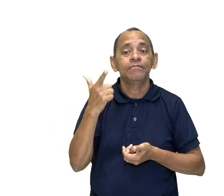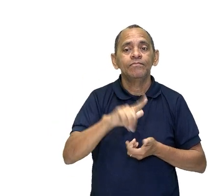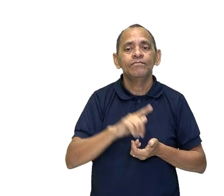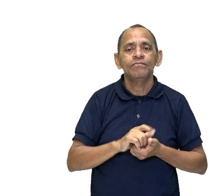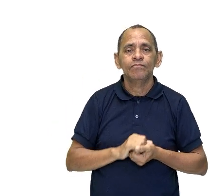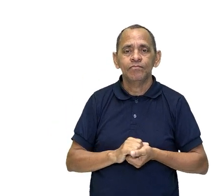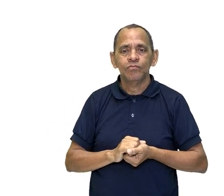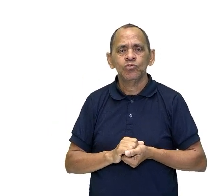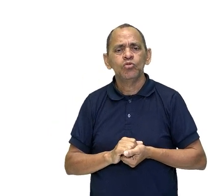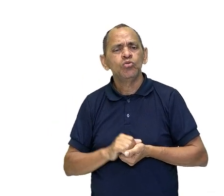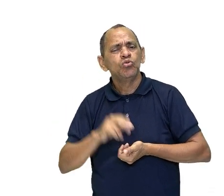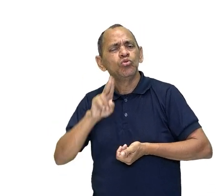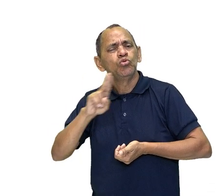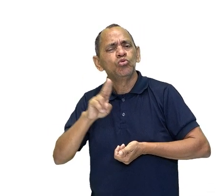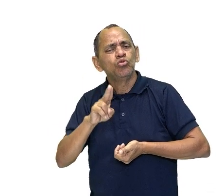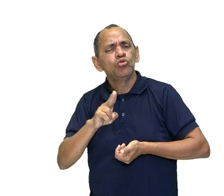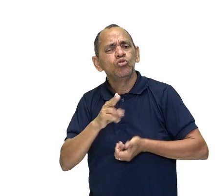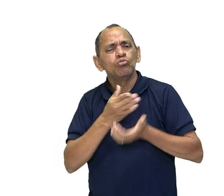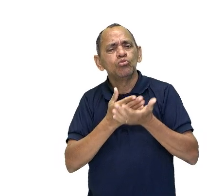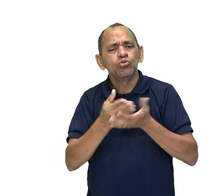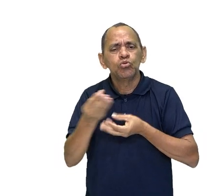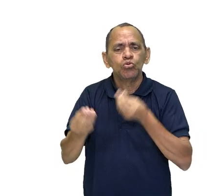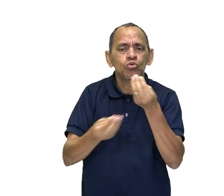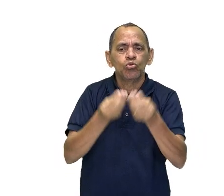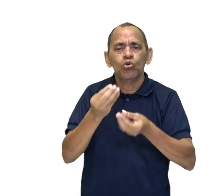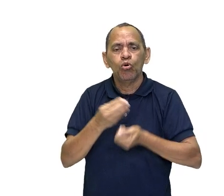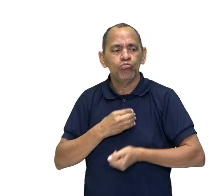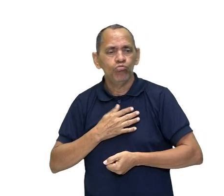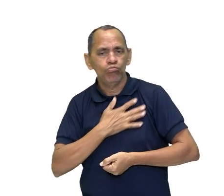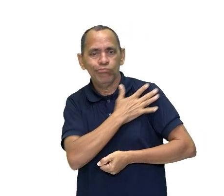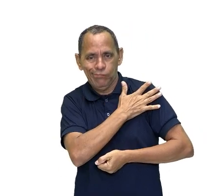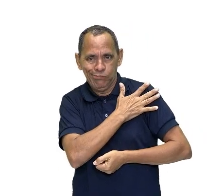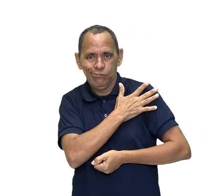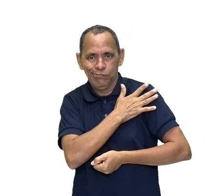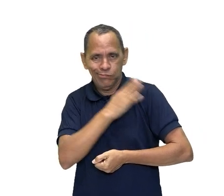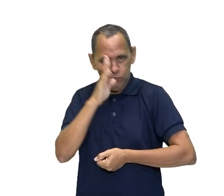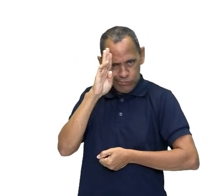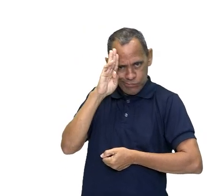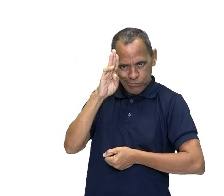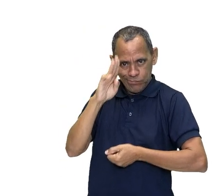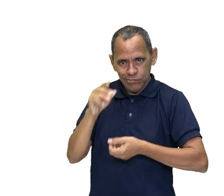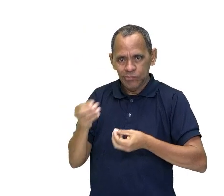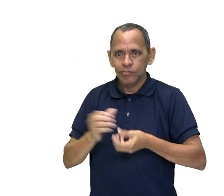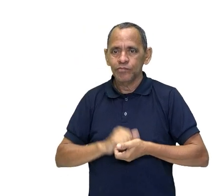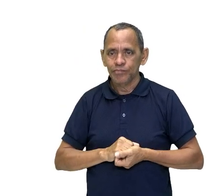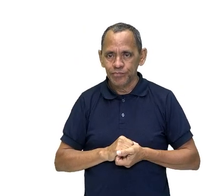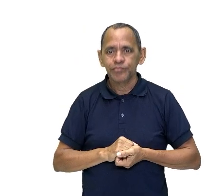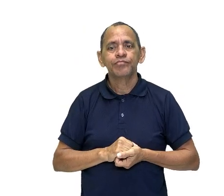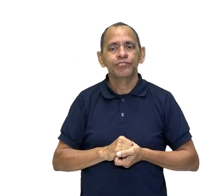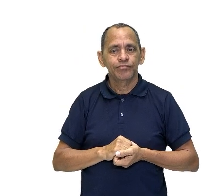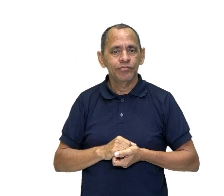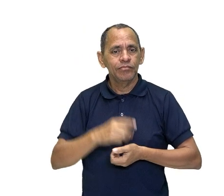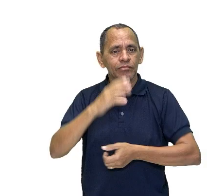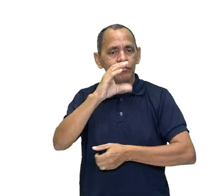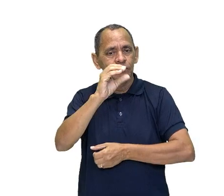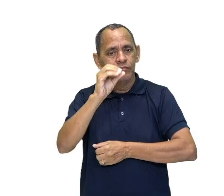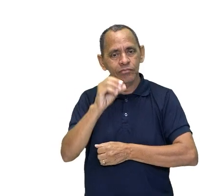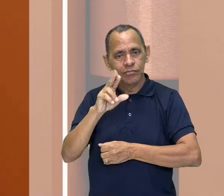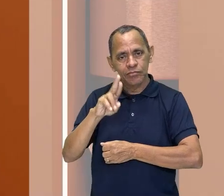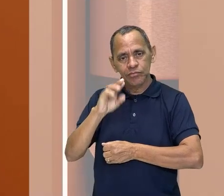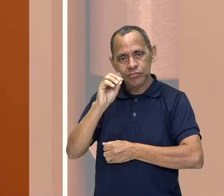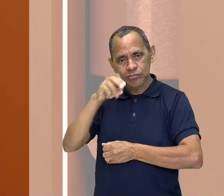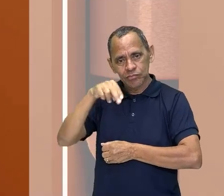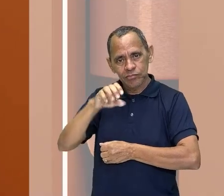vem esse título, professor? Essa patente militar, que é justamente a patente de coronel. Vem lá do